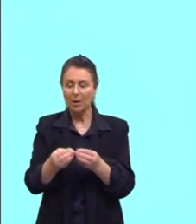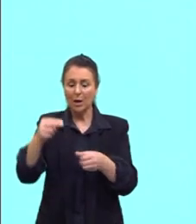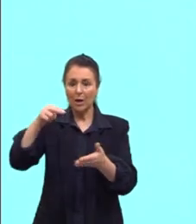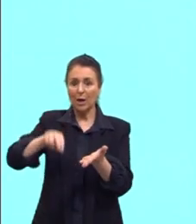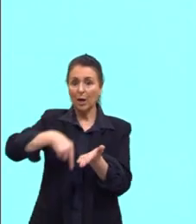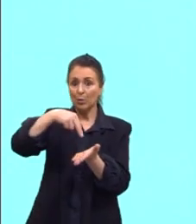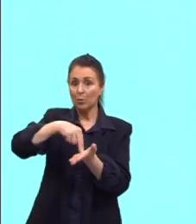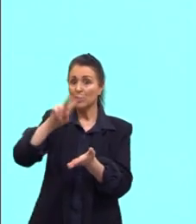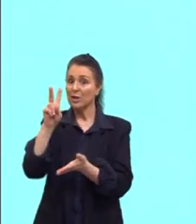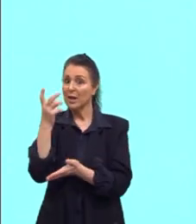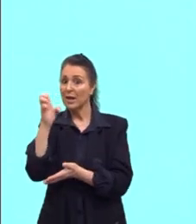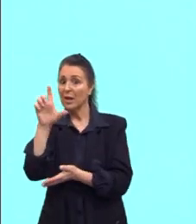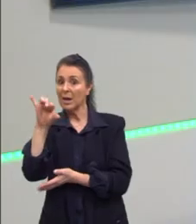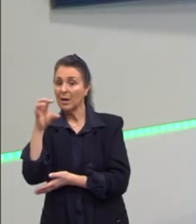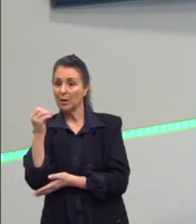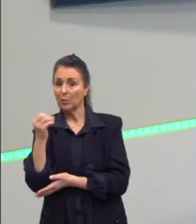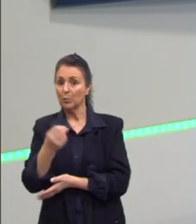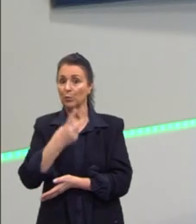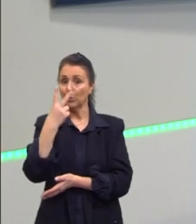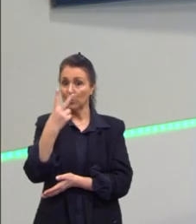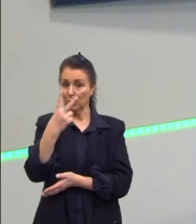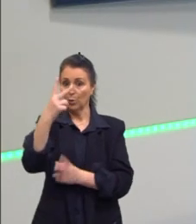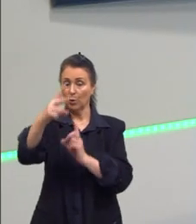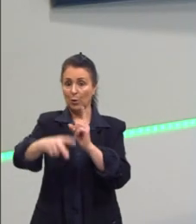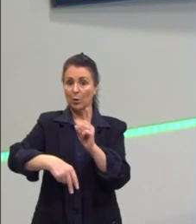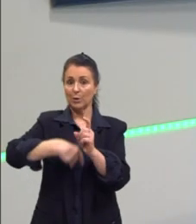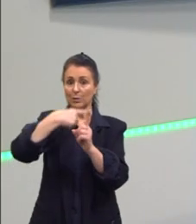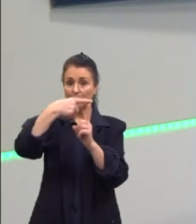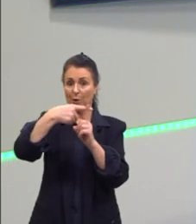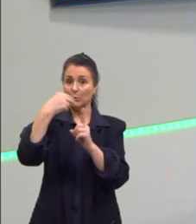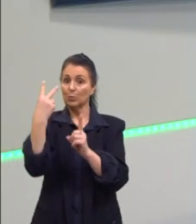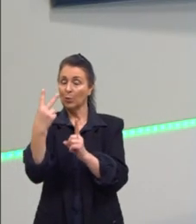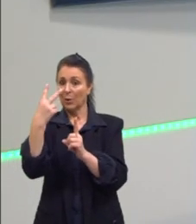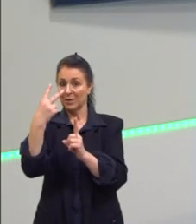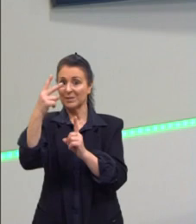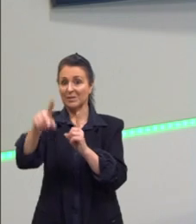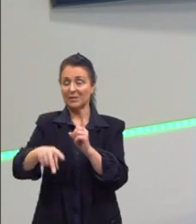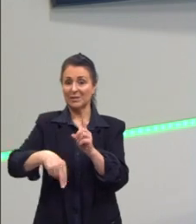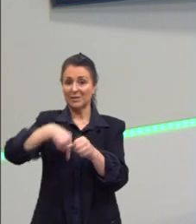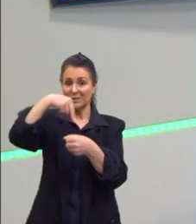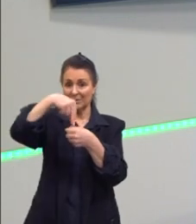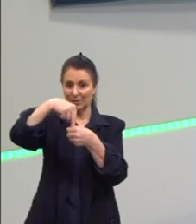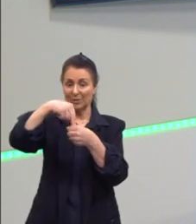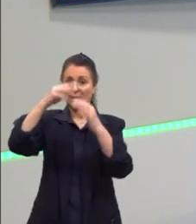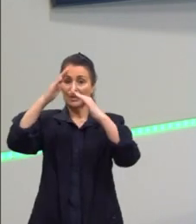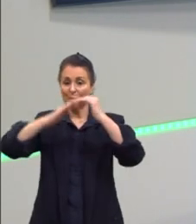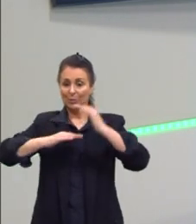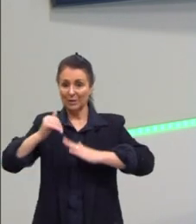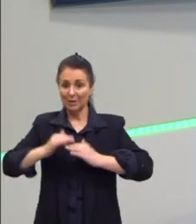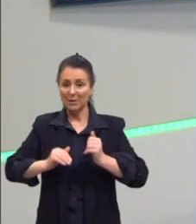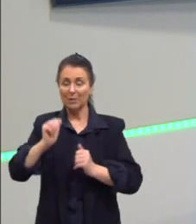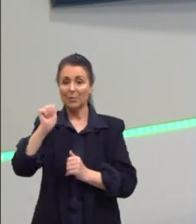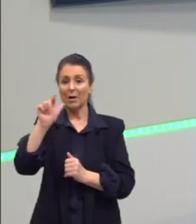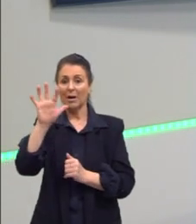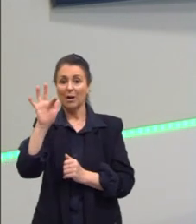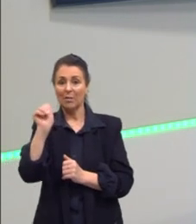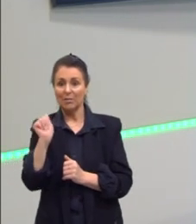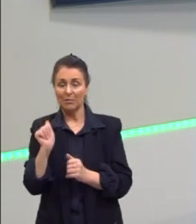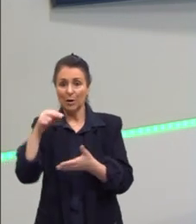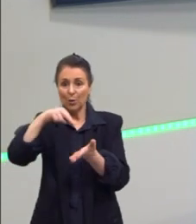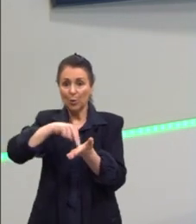núcleos de Hélio formado por 2 prótons e 2 nêutrons assim do decaimento alfa o núcleo